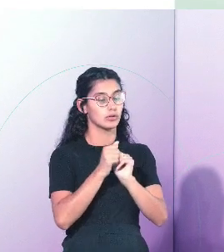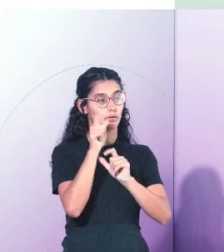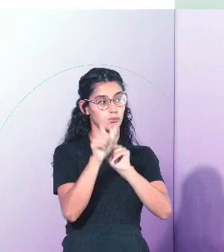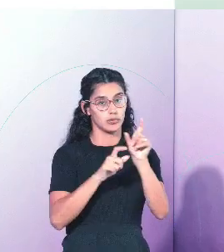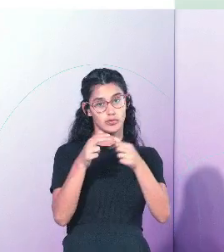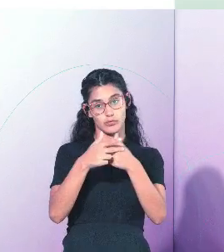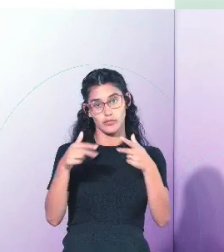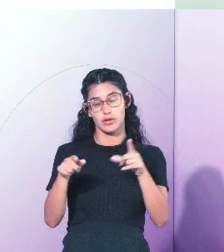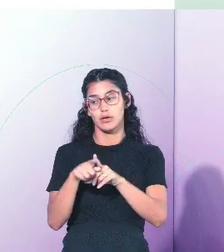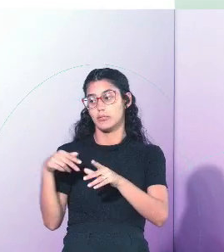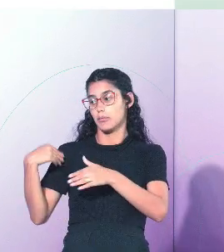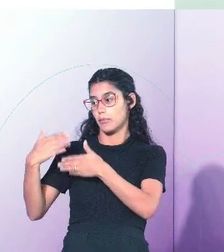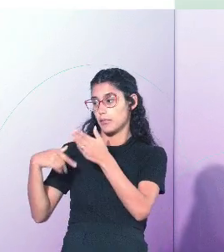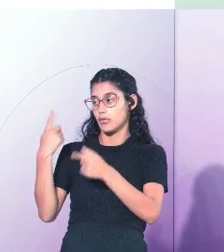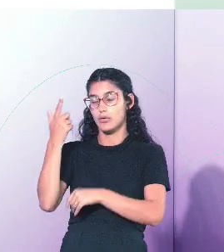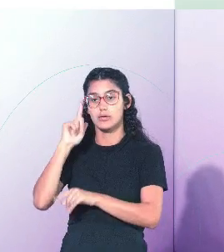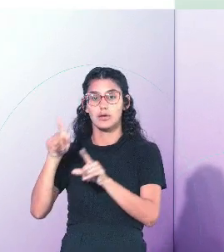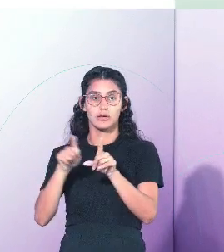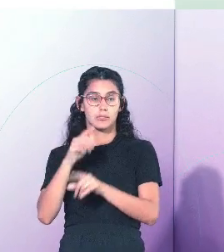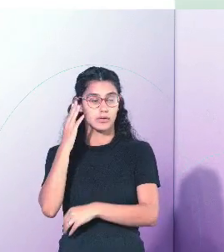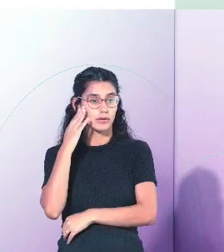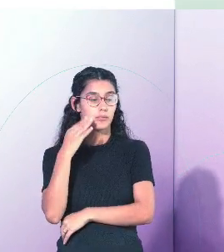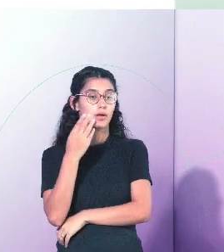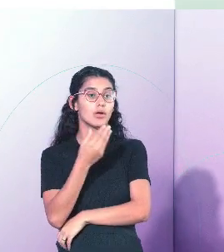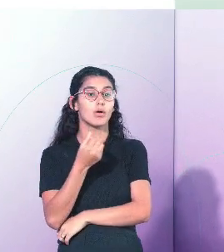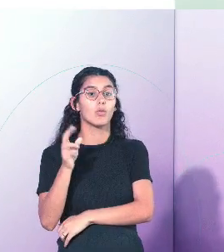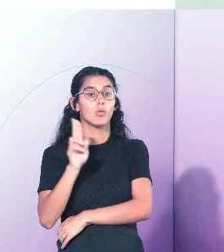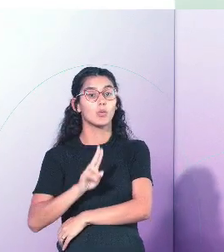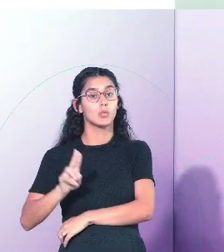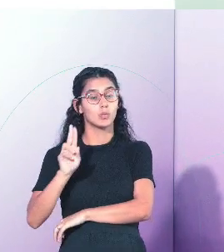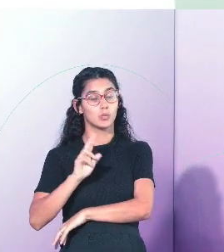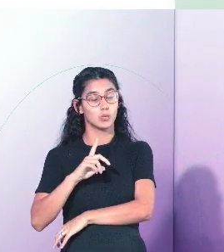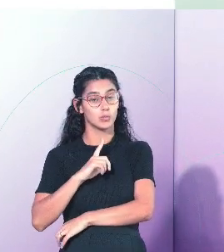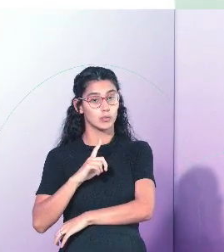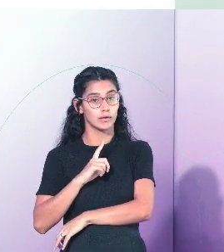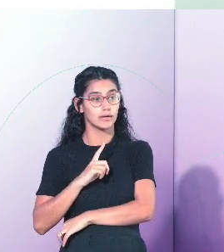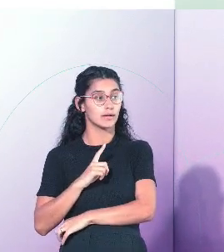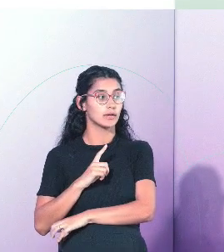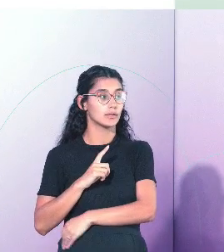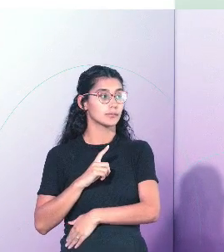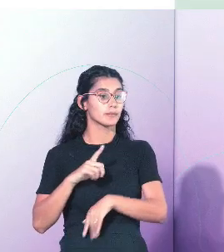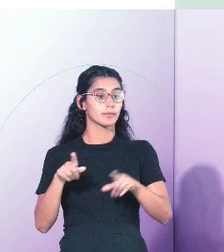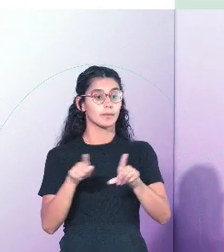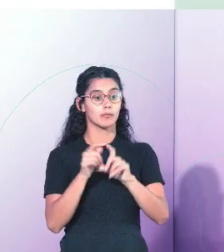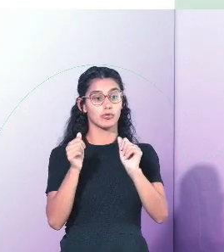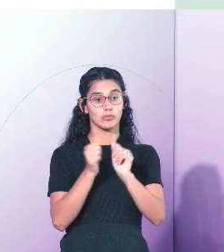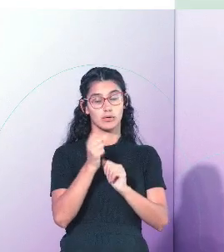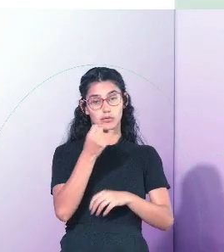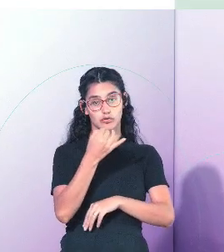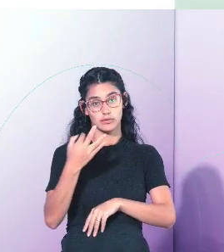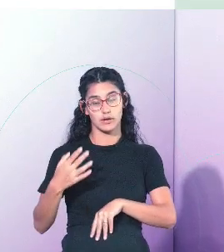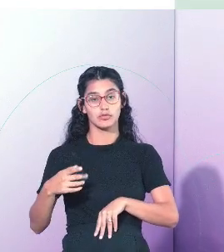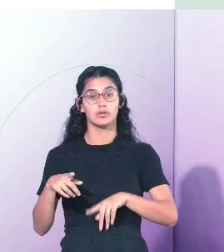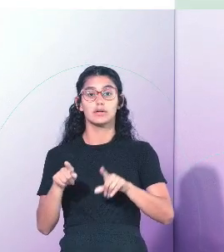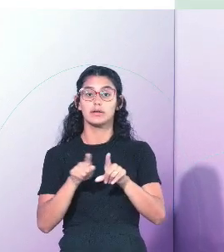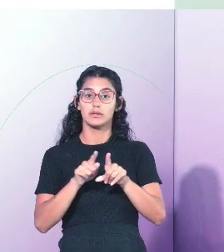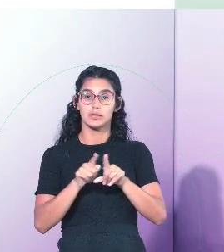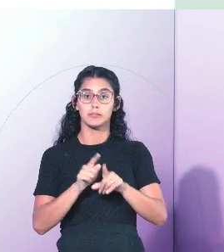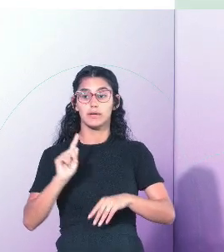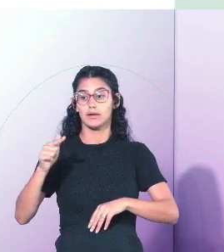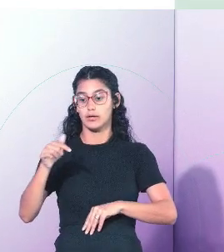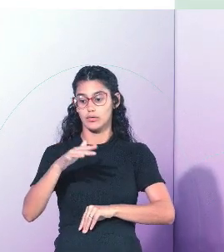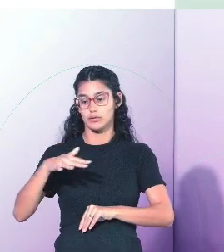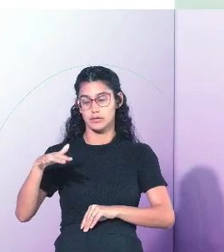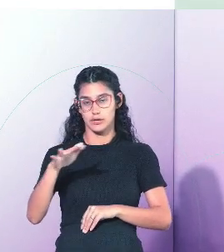foram passando aqui, a gente consegue saber o custo de uma coorte e a efetividade dessa coorte e o custo da